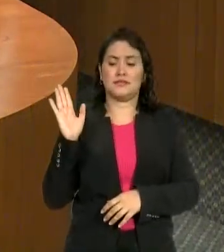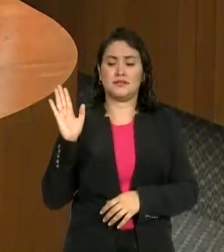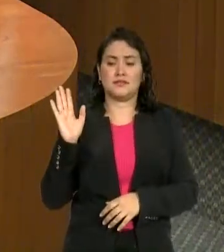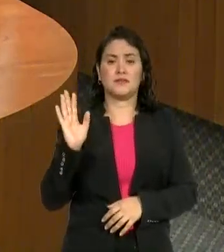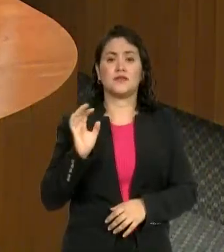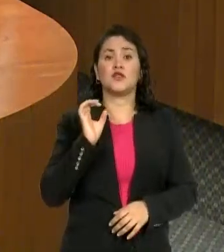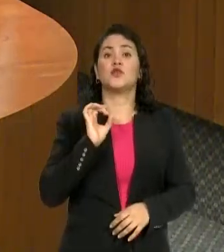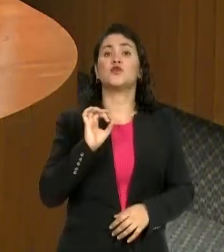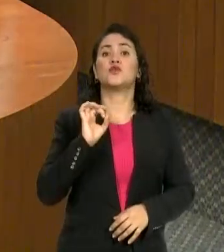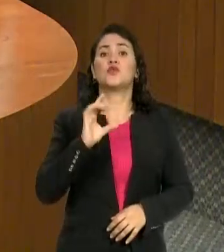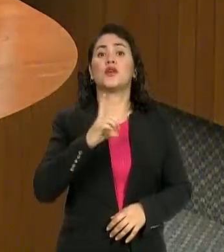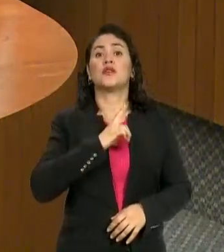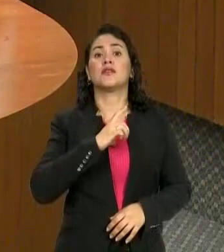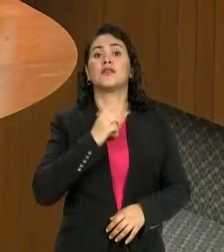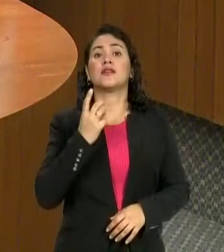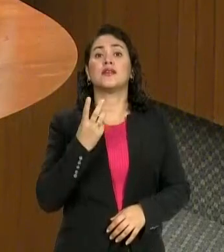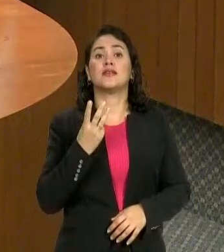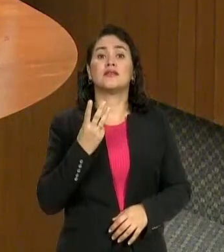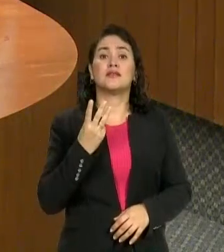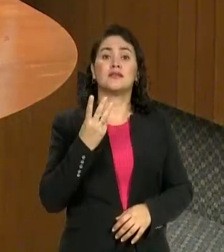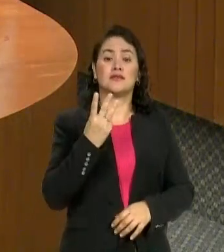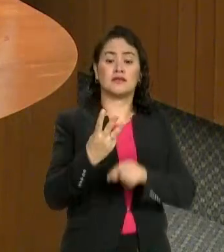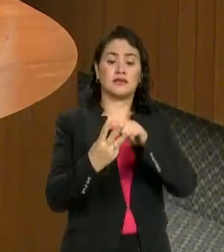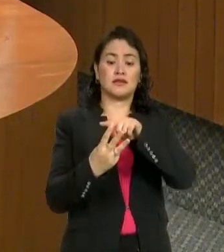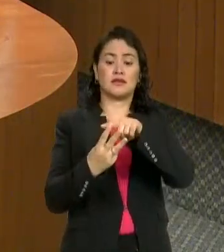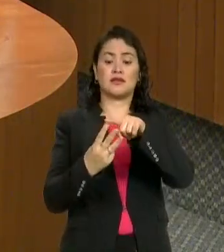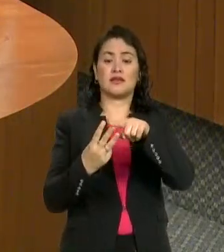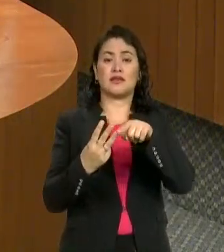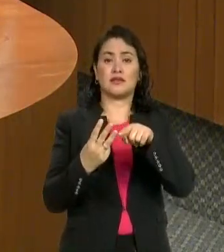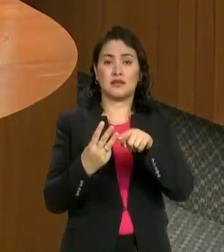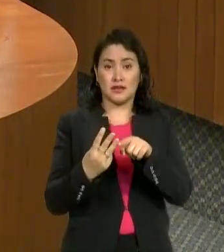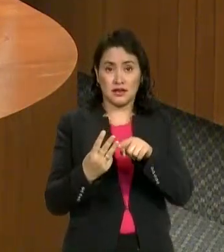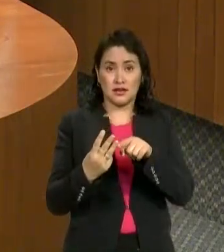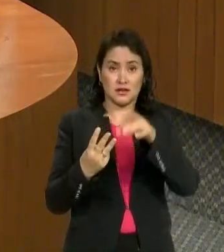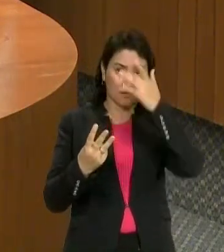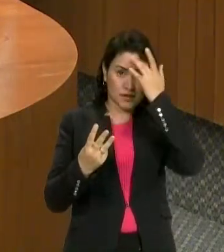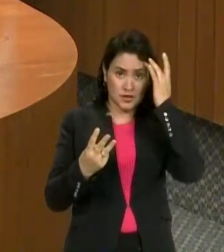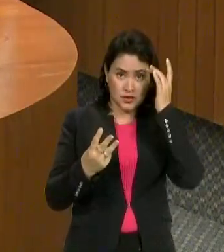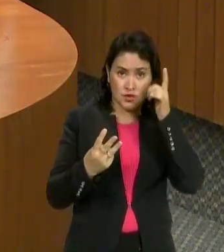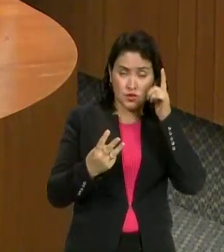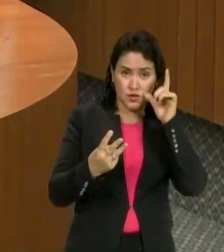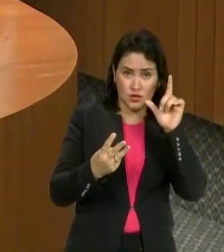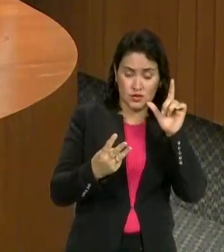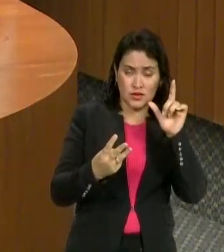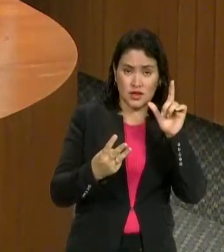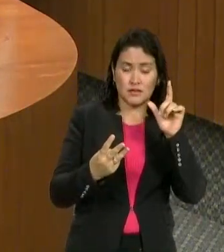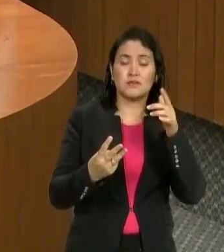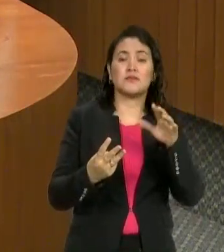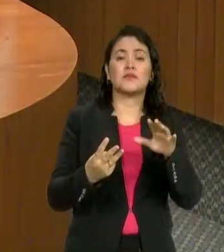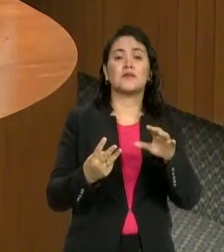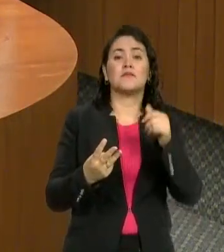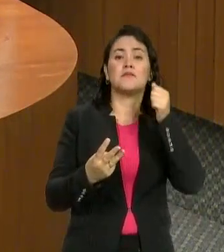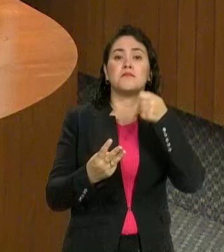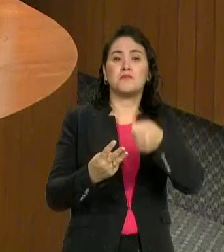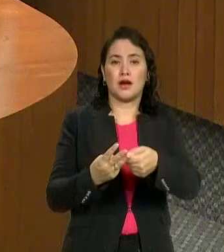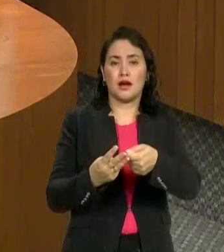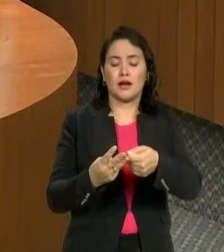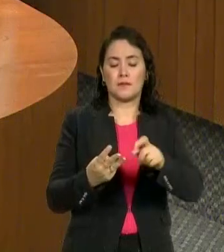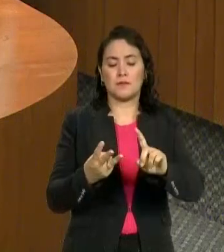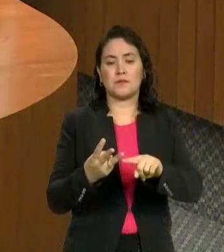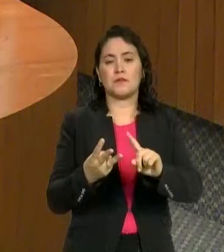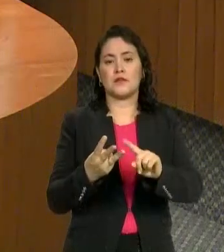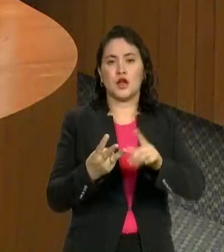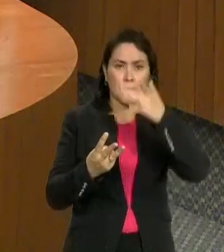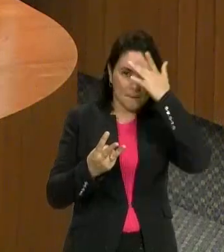três pessoas, três entes que conseguem pagar esse custo. Um é o usuário. Dois é o